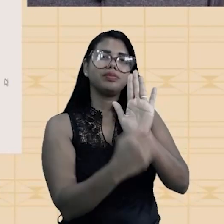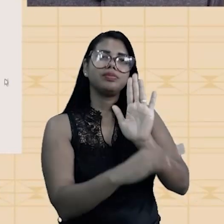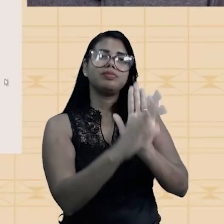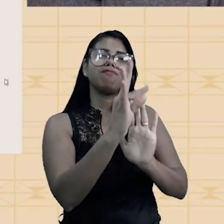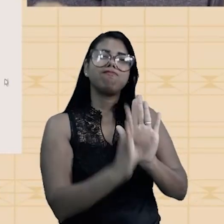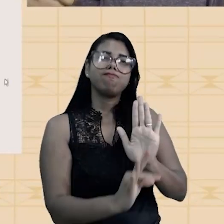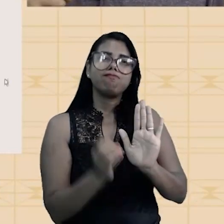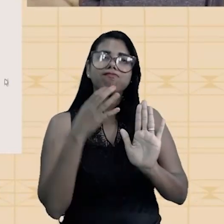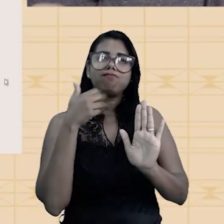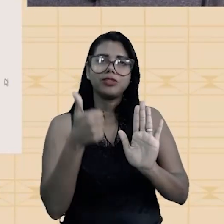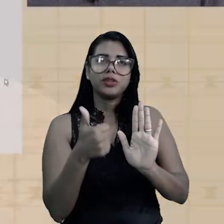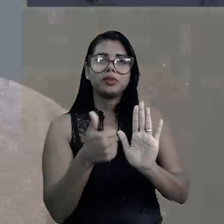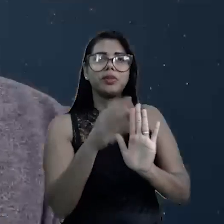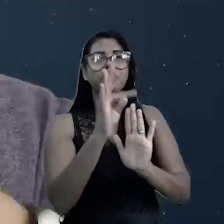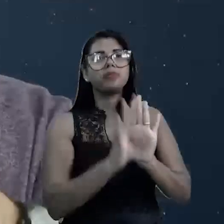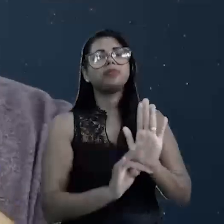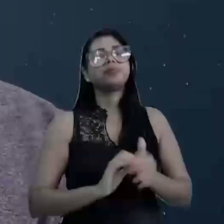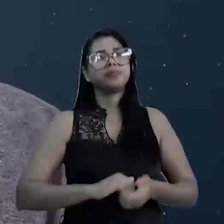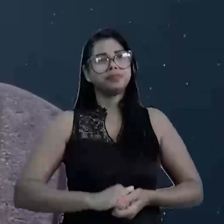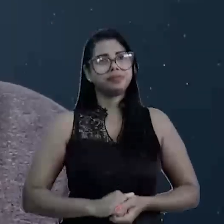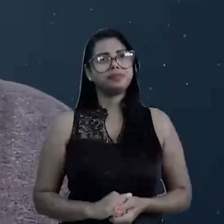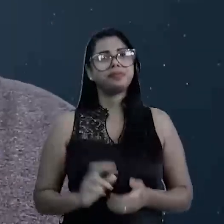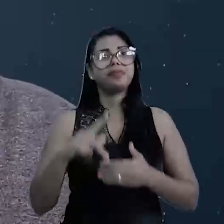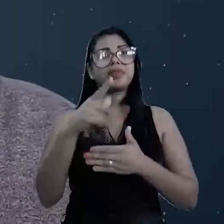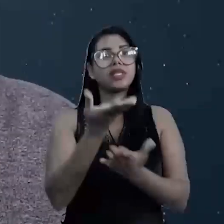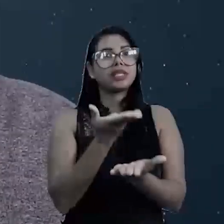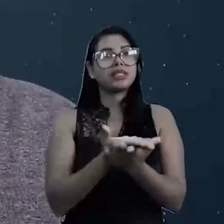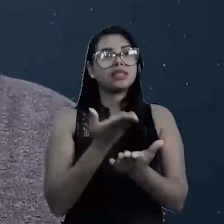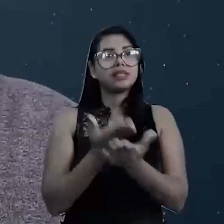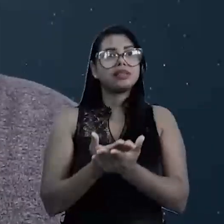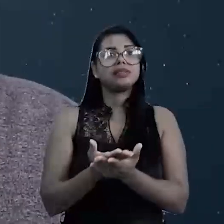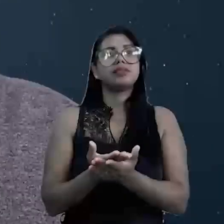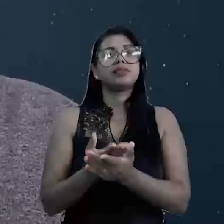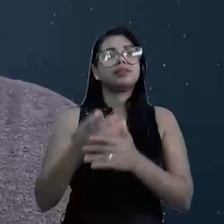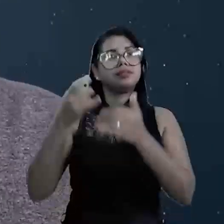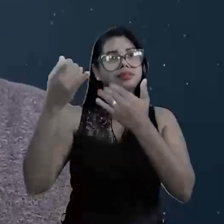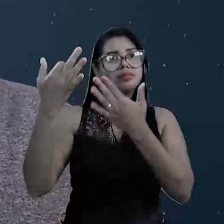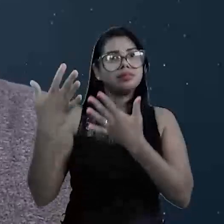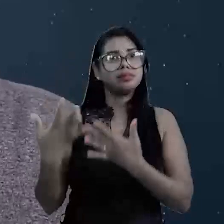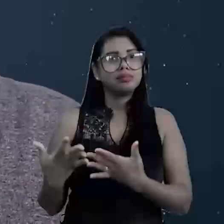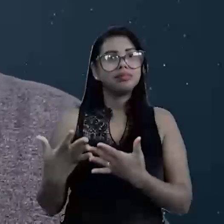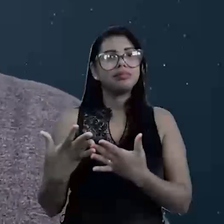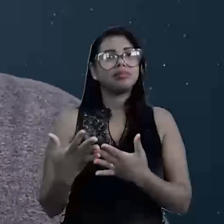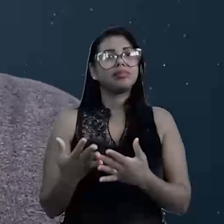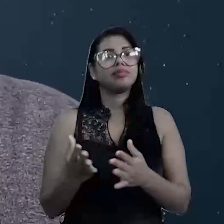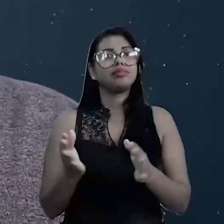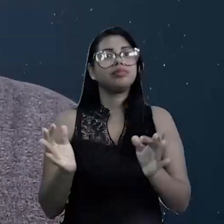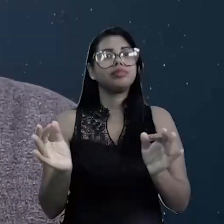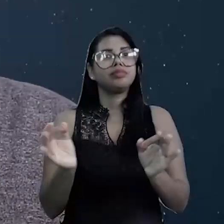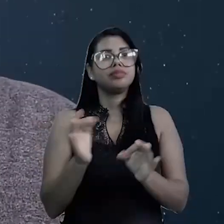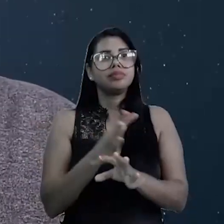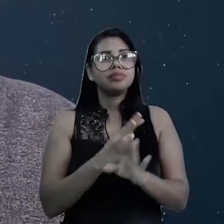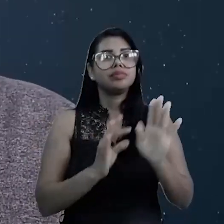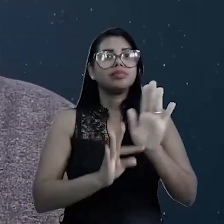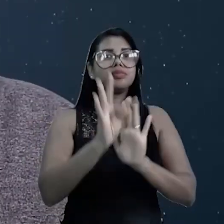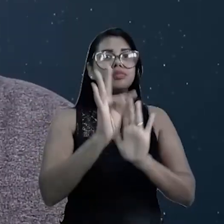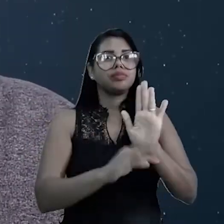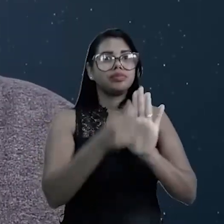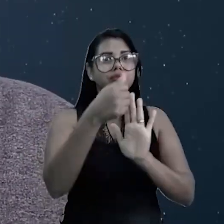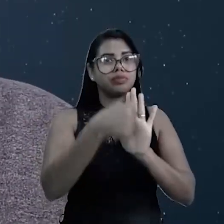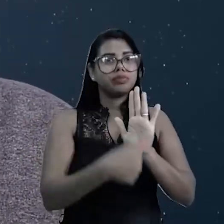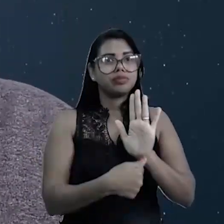bom. Nas próximas aulas a gente fala da conclusão, bem como da coesão textual